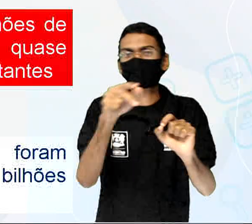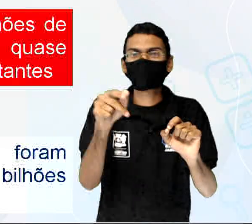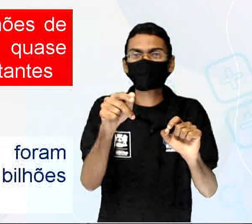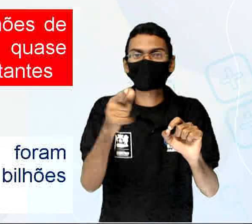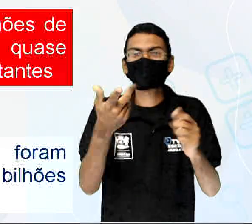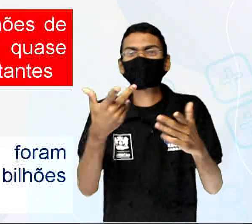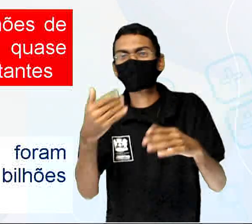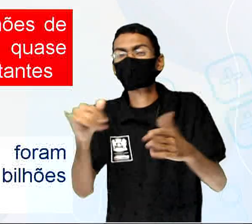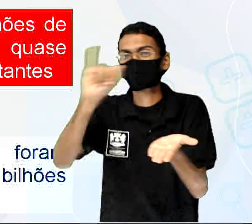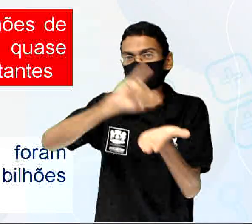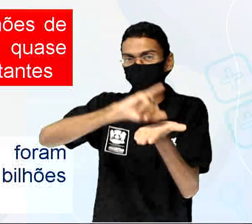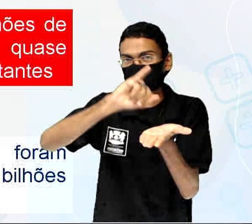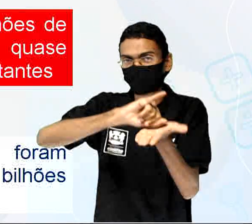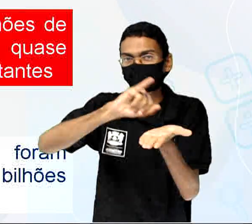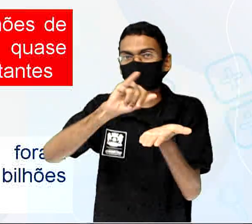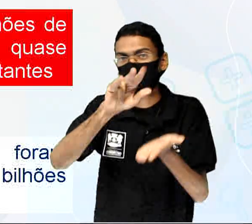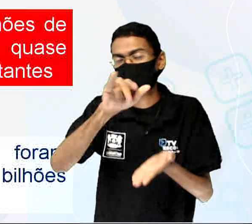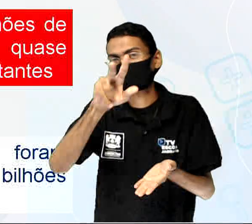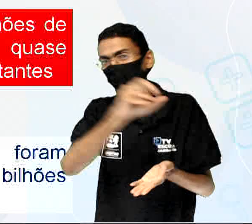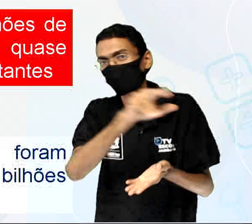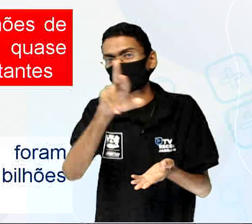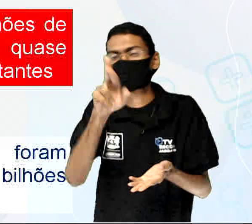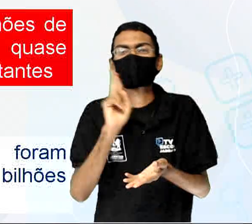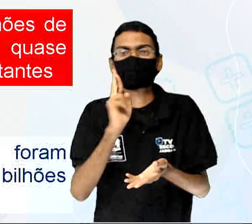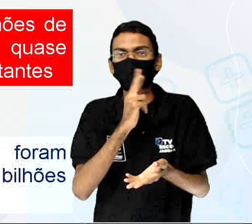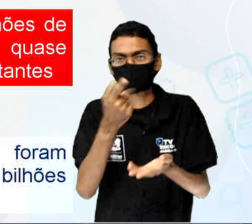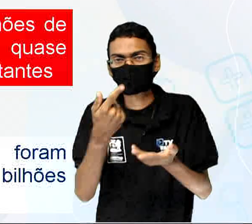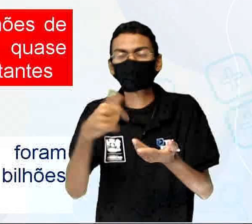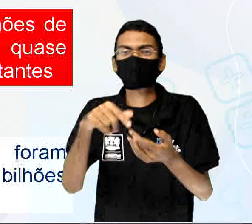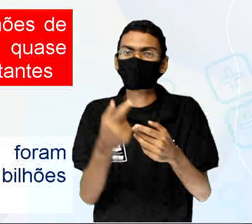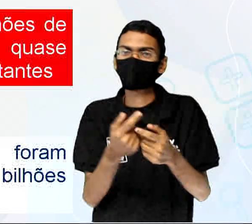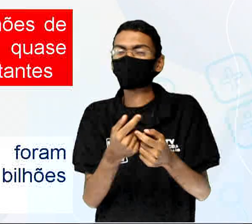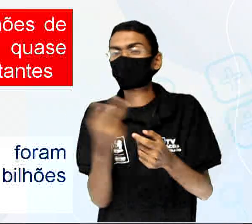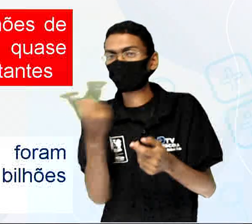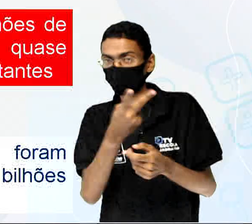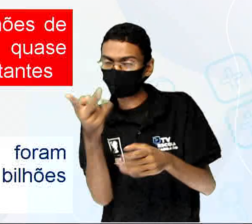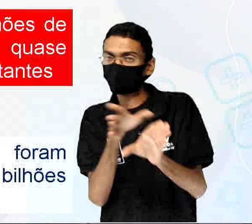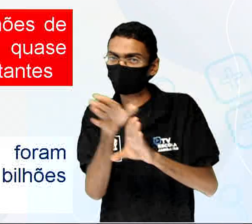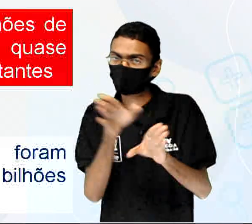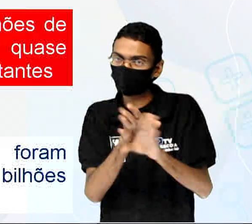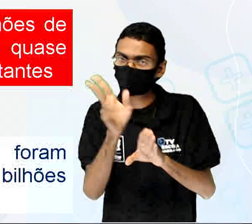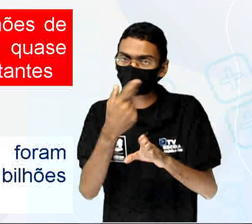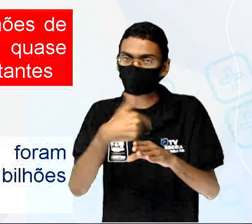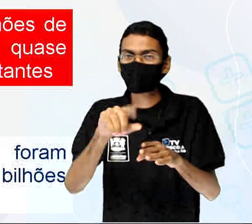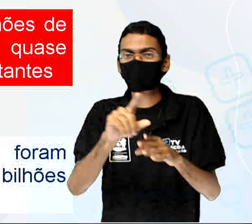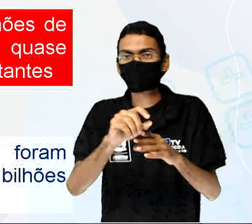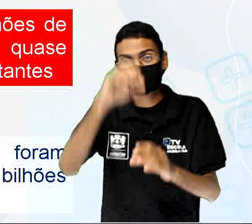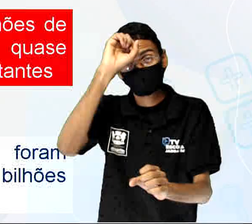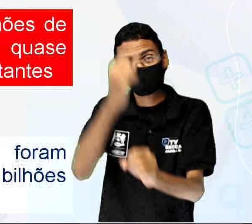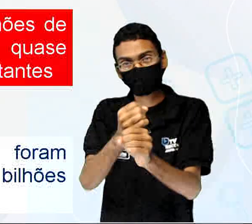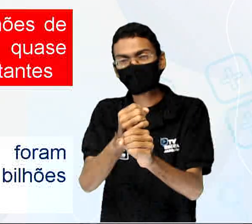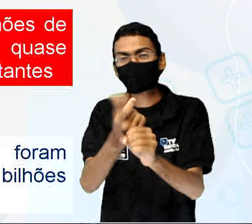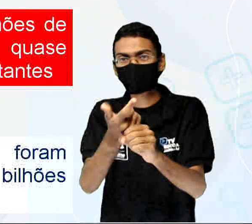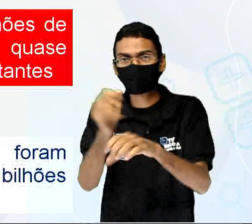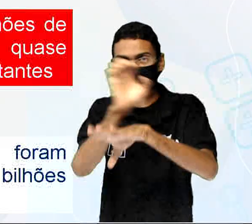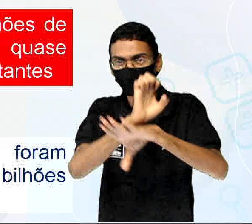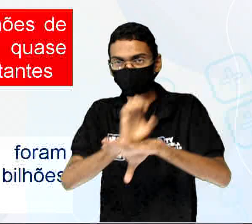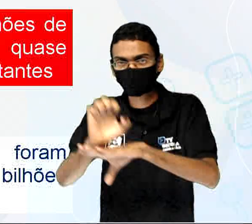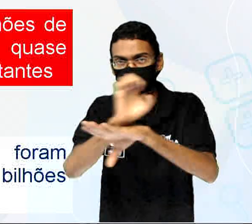Bielorrússia, e administrativamente é constituída por dois conselhos. O primeiro é formado pelos chefes de Estado de cada uma das nações